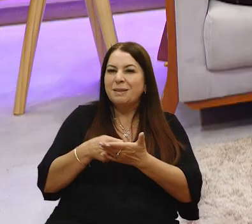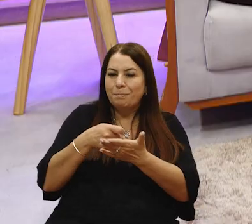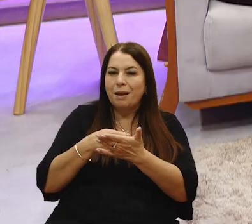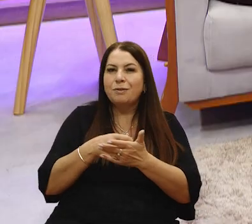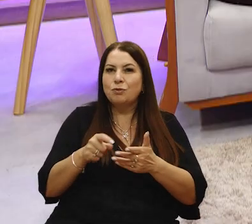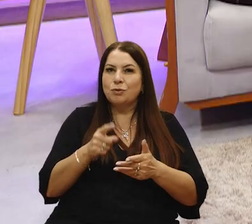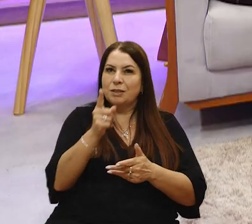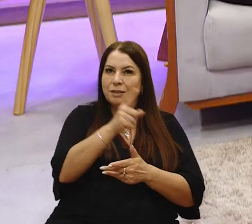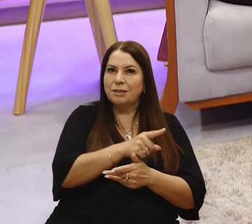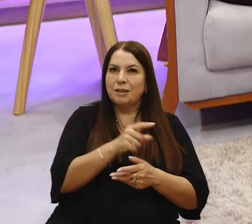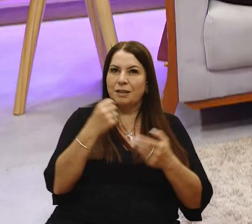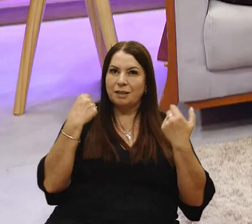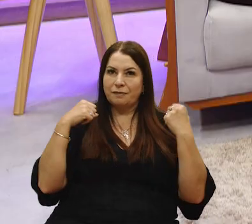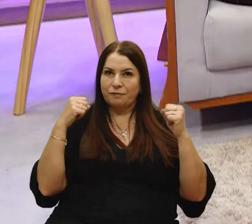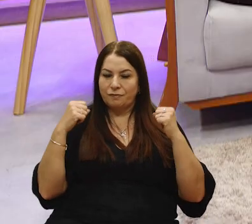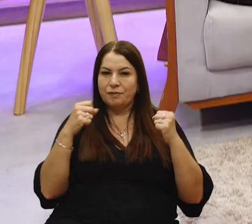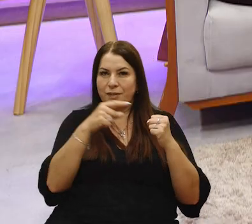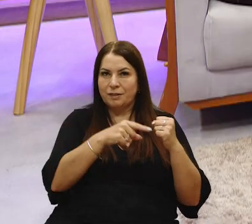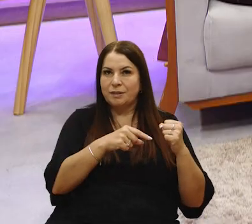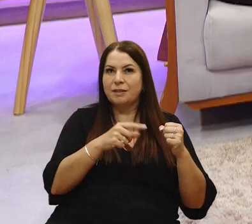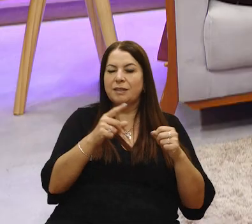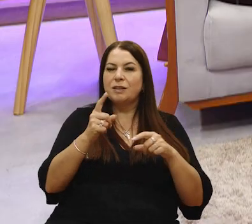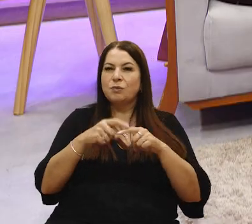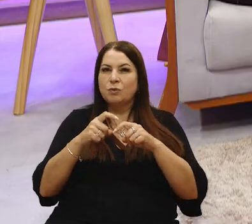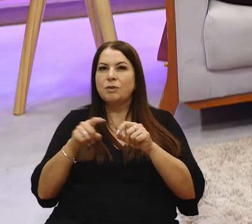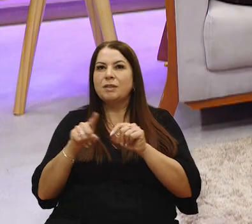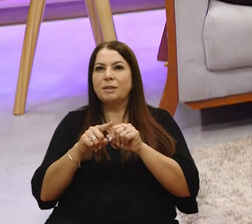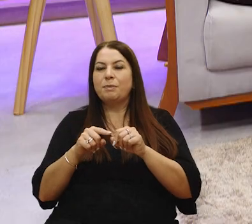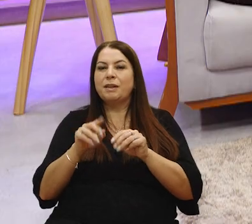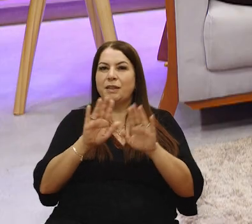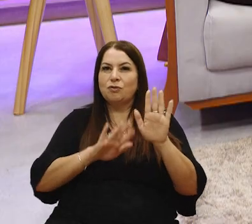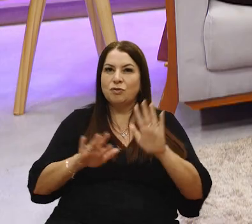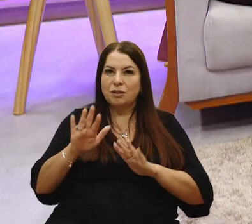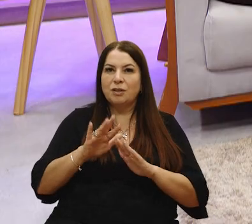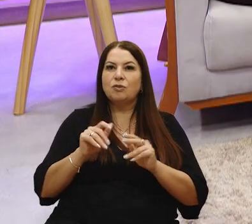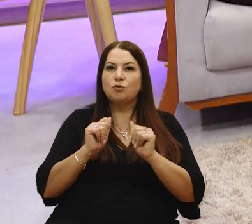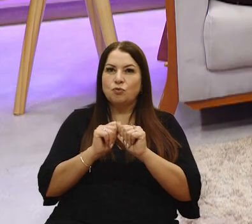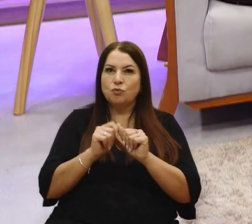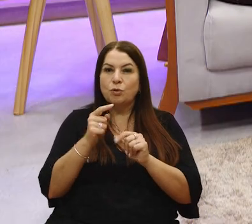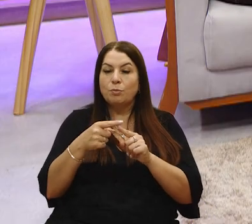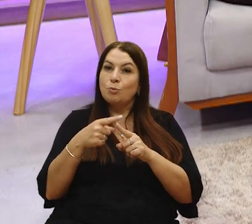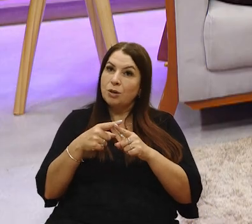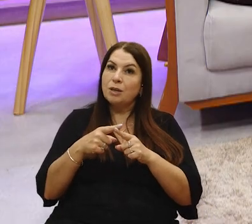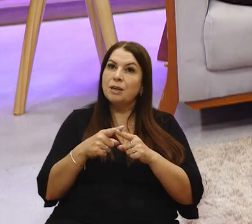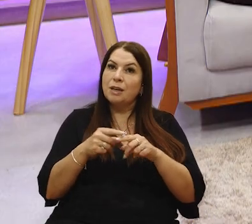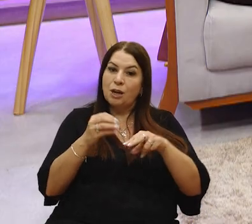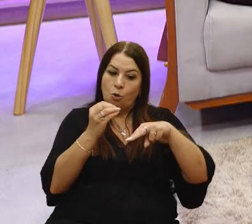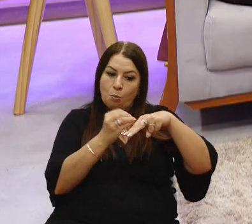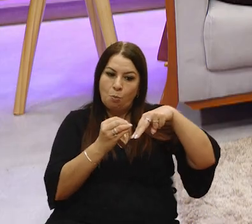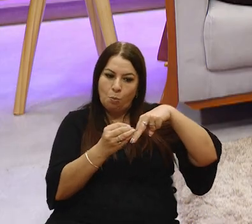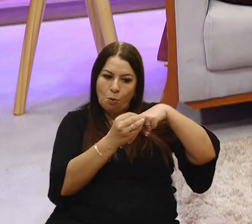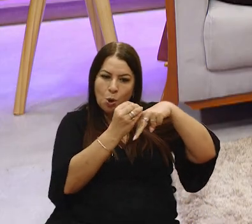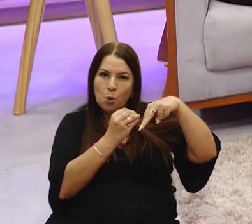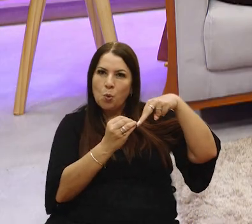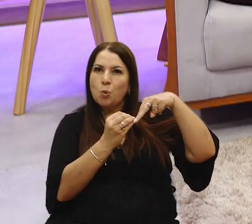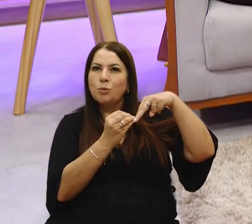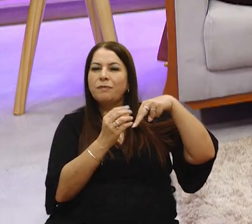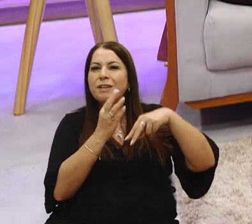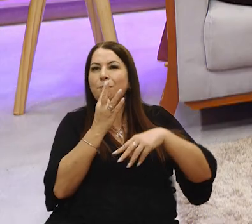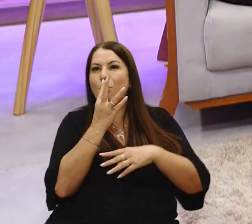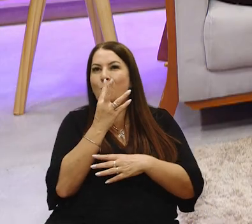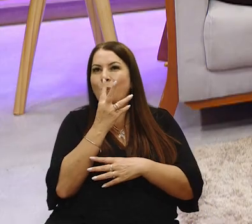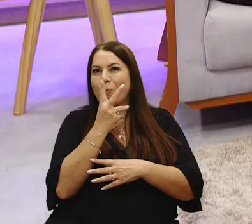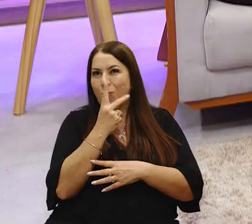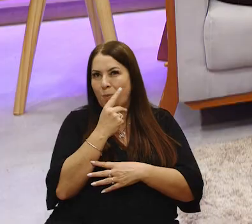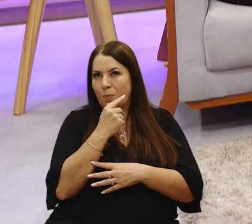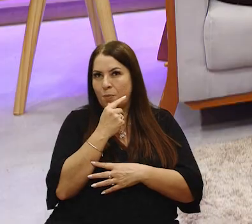forma mais intensiva, tanto da parte da físio, né, que a Bru faz em consultório, quanto da parte da dieta, justamente porque é uma gordura que vai responder